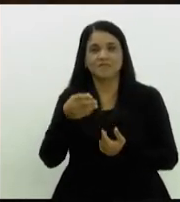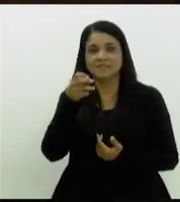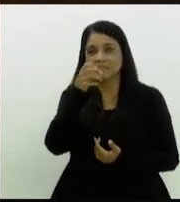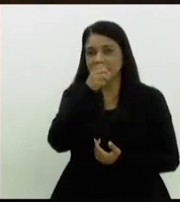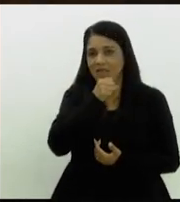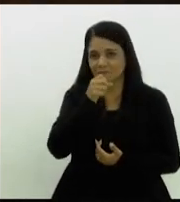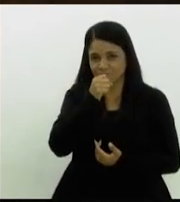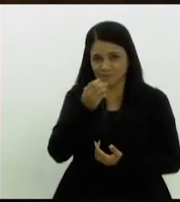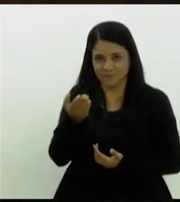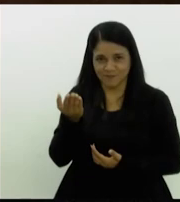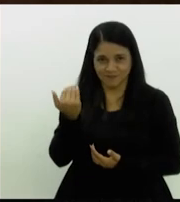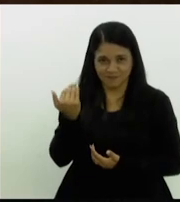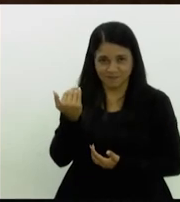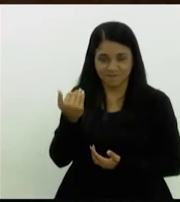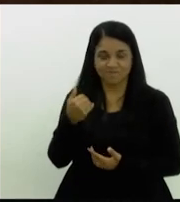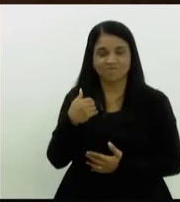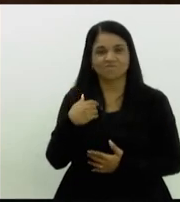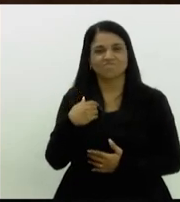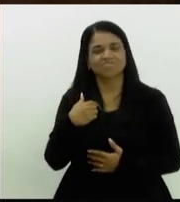semana. E